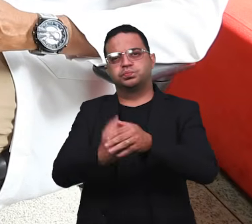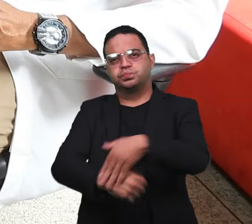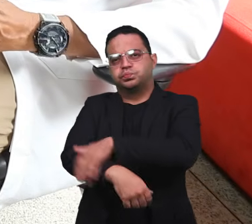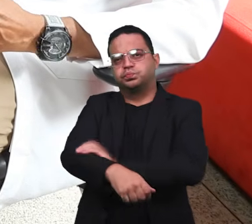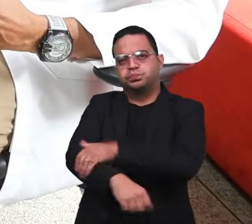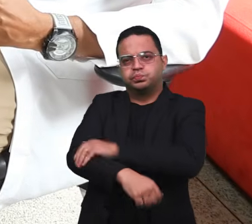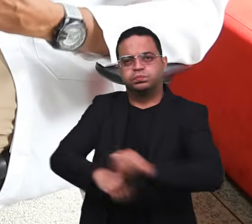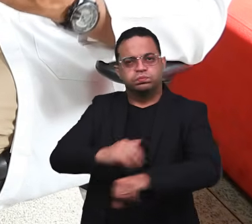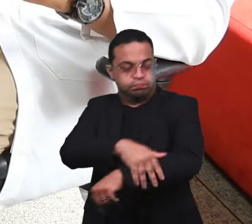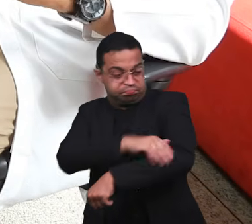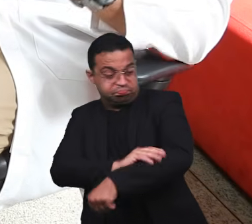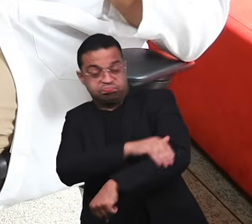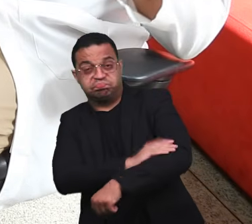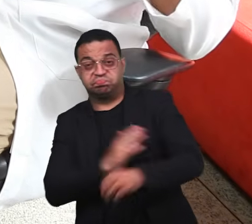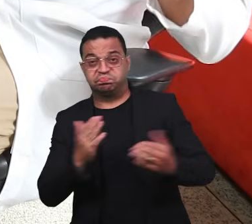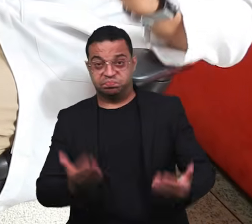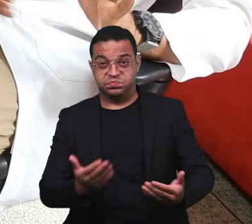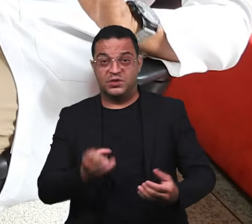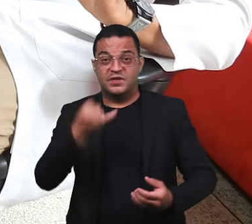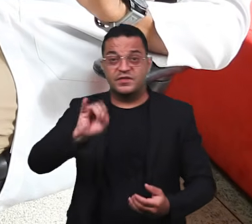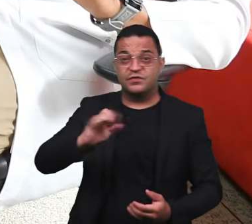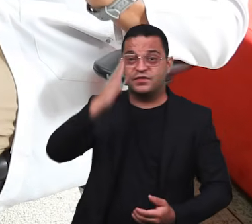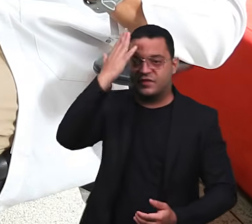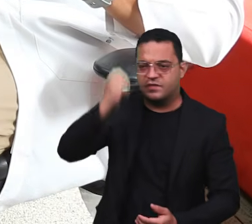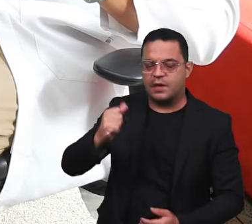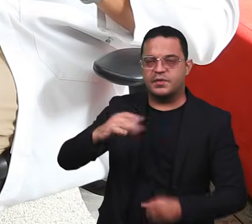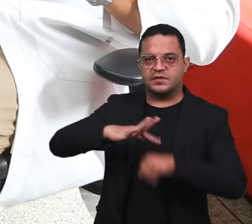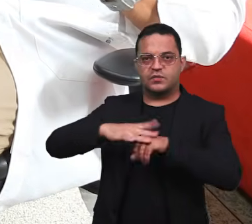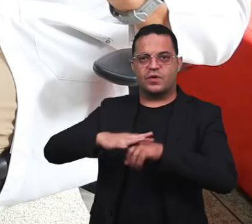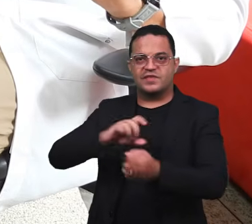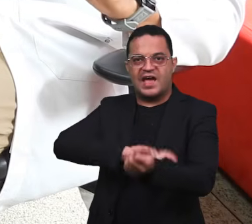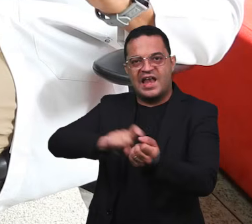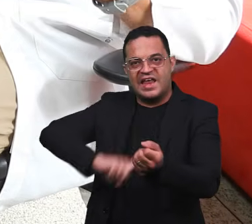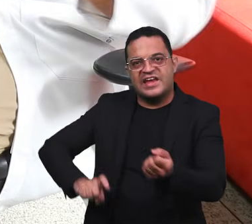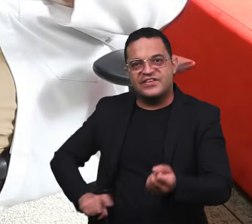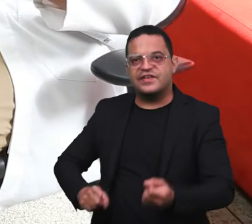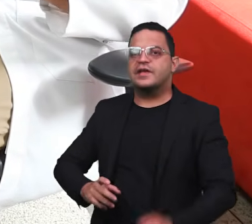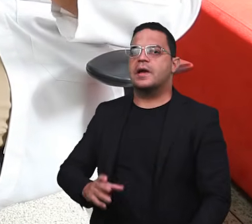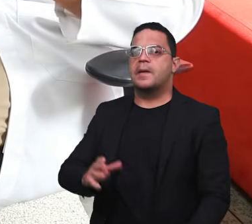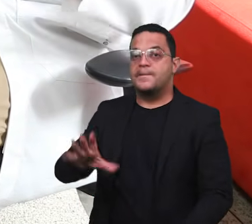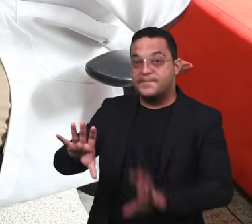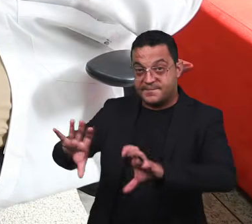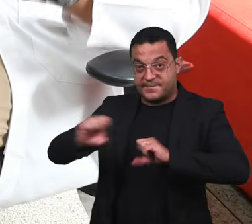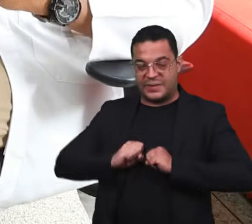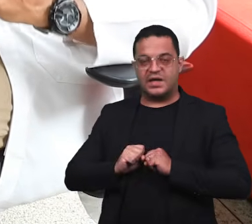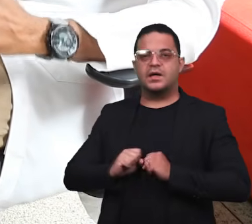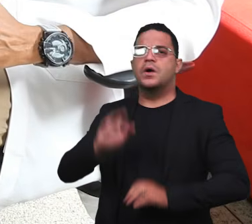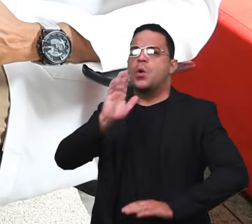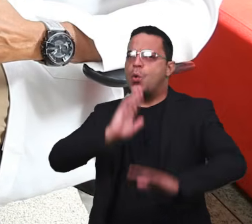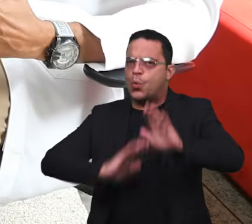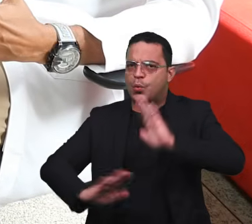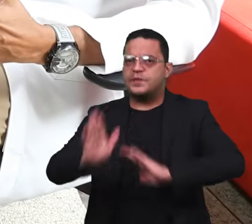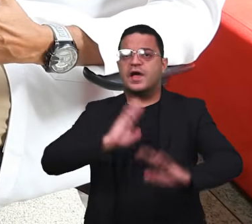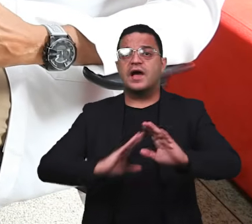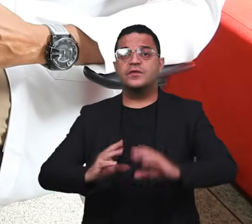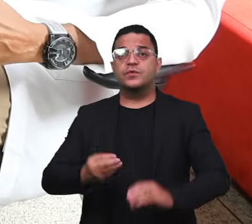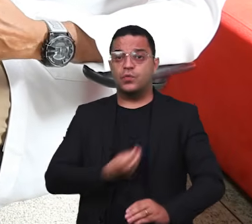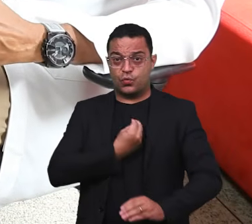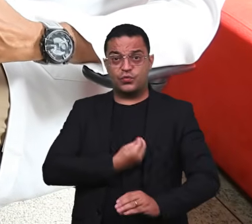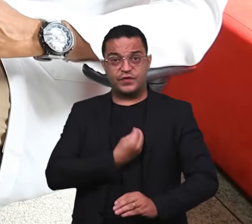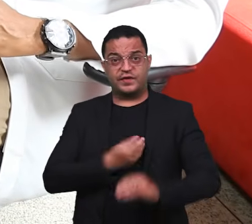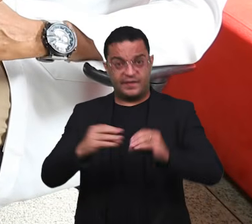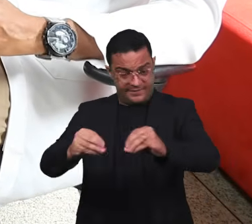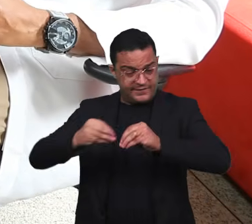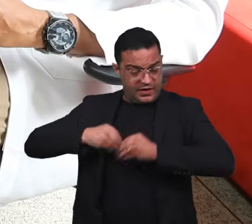medicações. Nunca contem somente com aquilo que nós temos. No Manaim tem unidade médica, então não precisa levar. Não. Traz seu medicamento de uso.